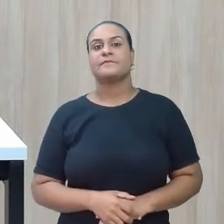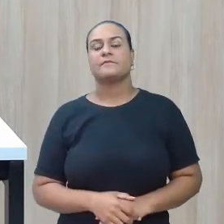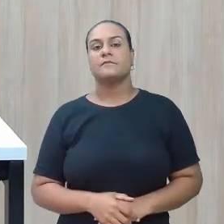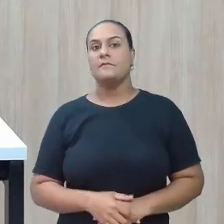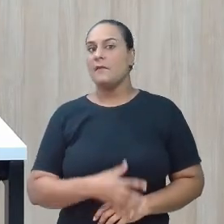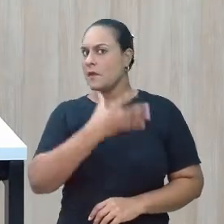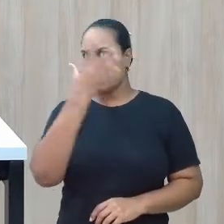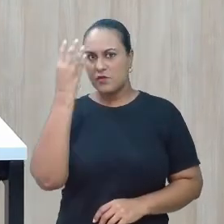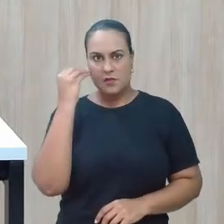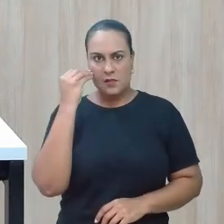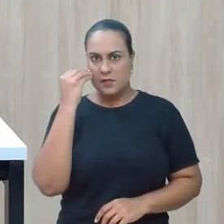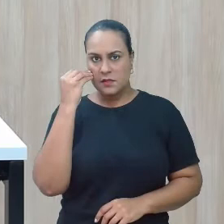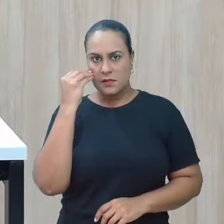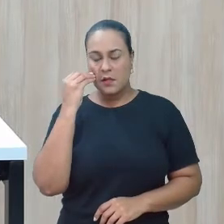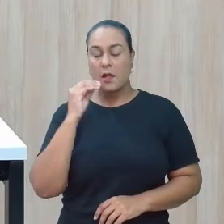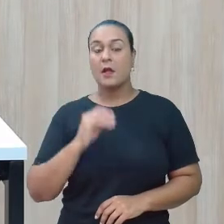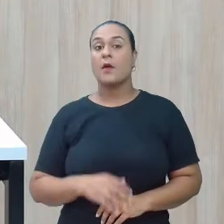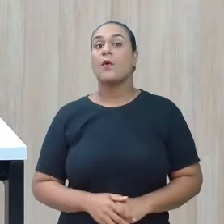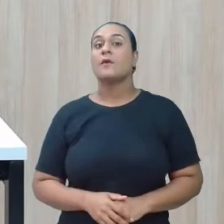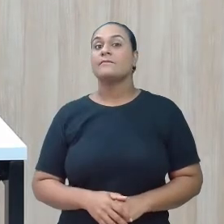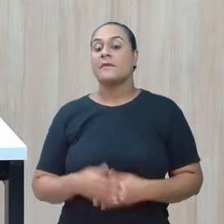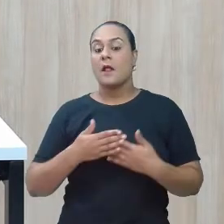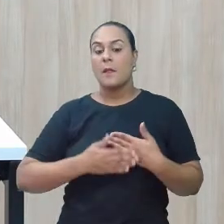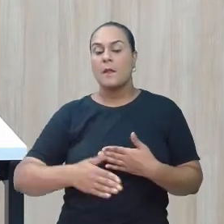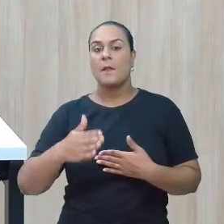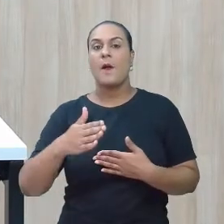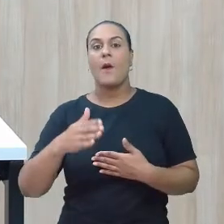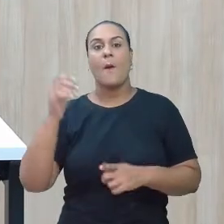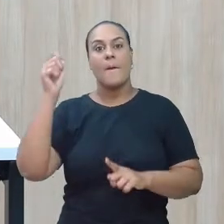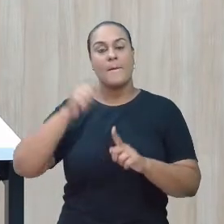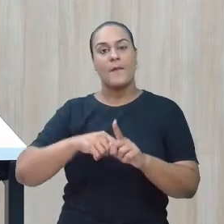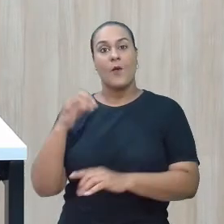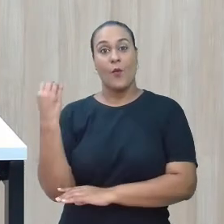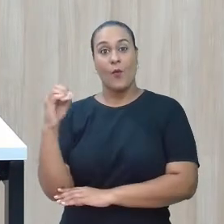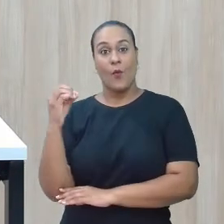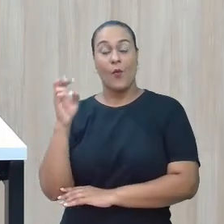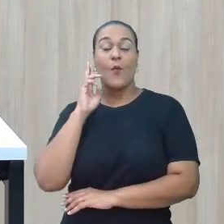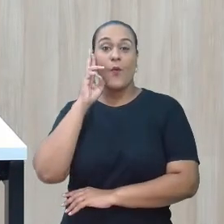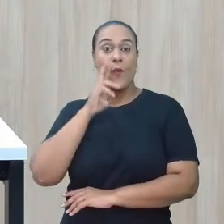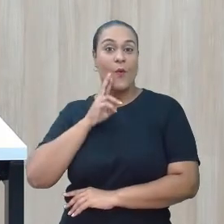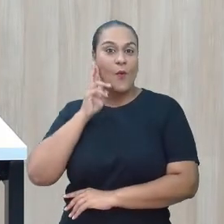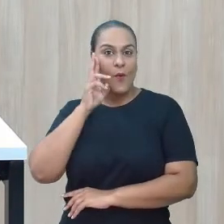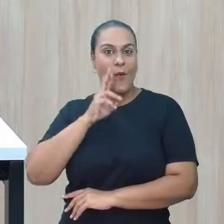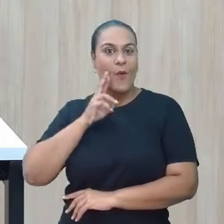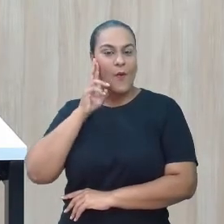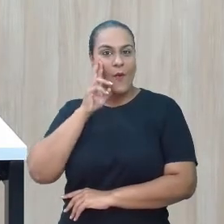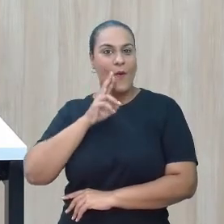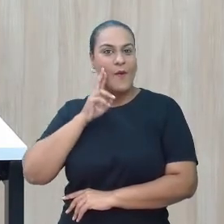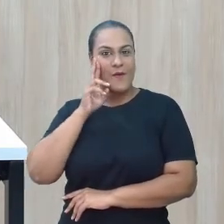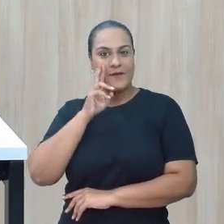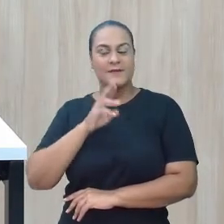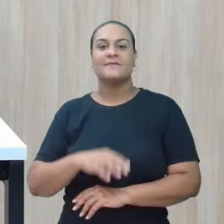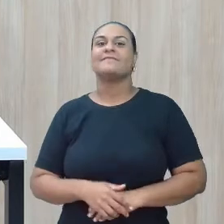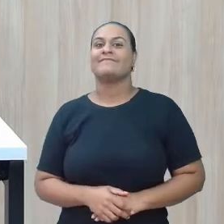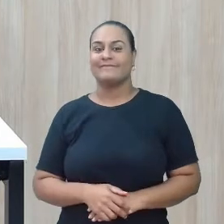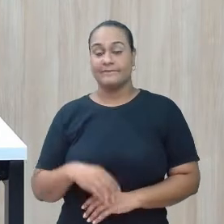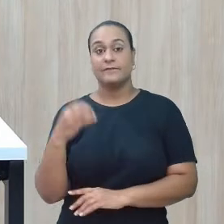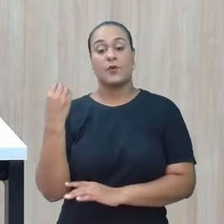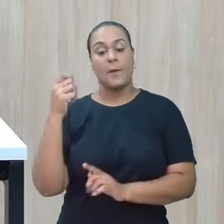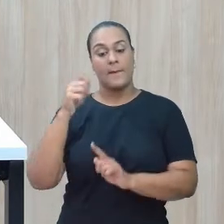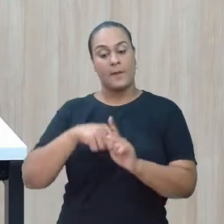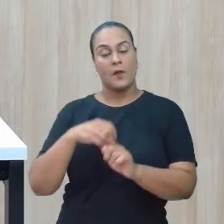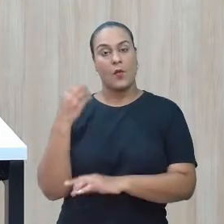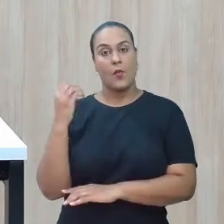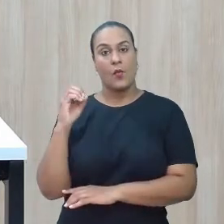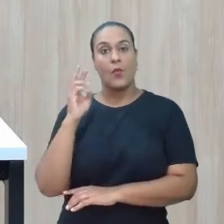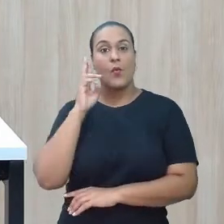podemos esquecer que estamos no Outubro Rosa. Olha aí, pessoal. O Outubro Rosa,